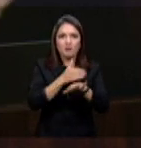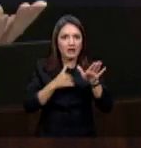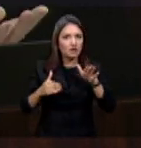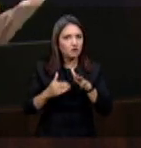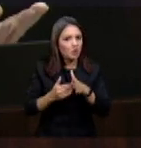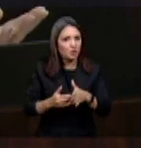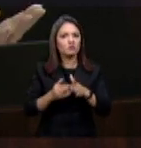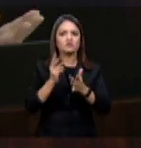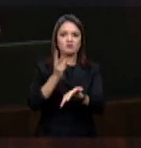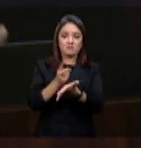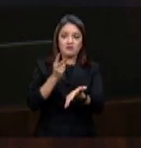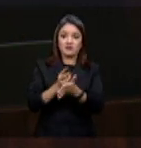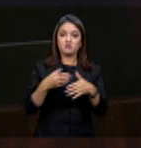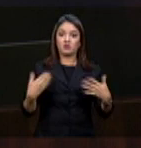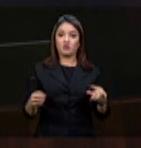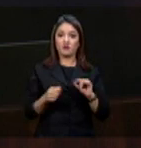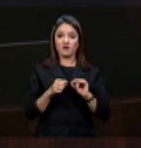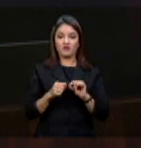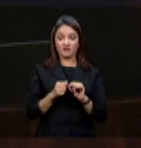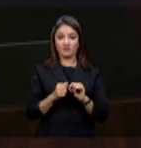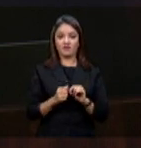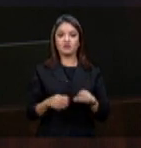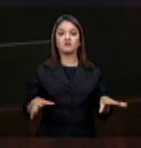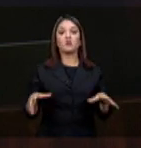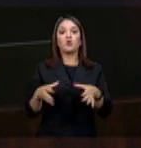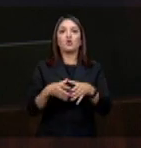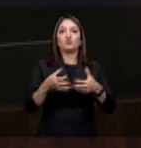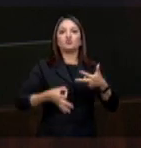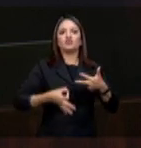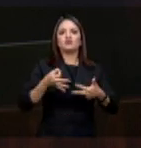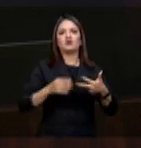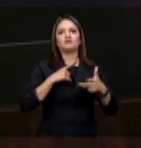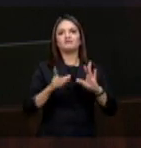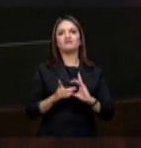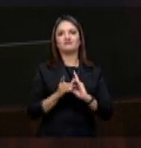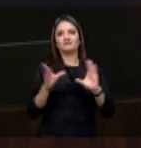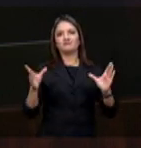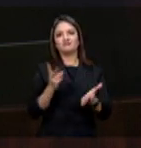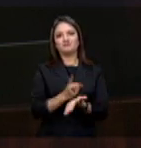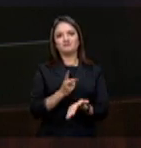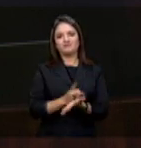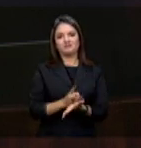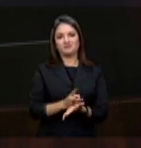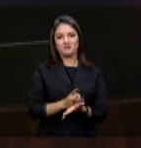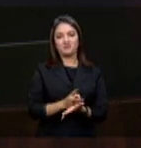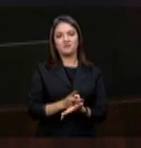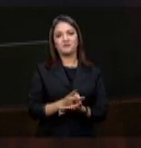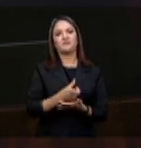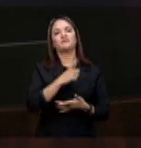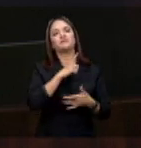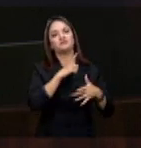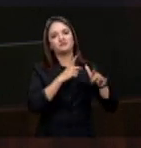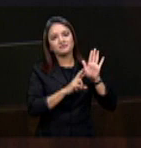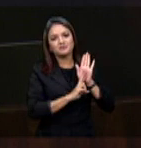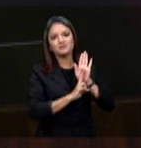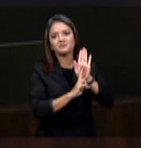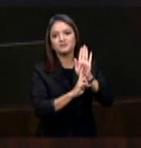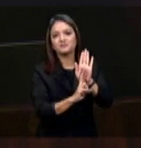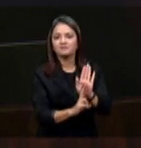implica em que a composição do Poder Judiciário seja democrática contenha em seus quadros uma representação